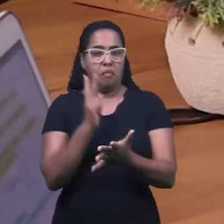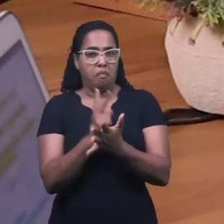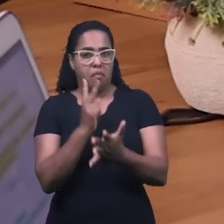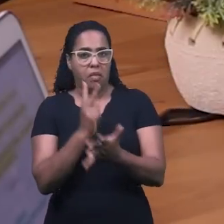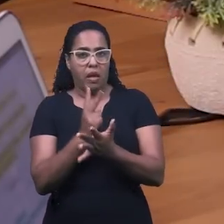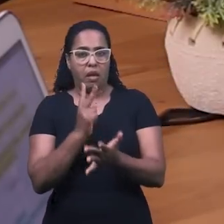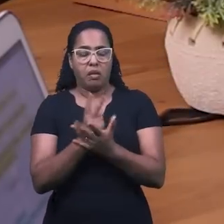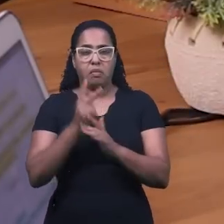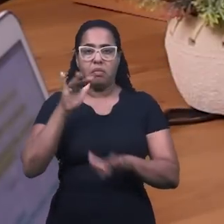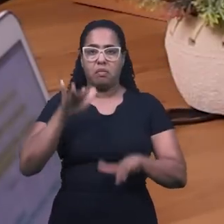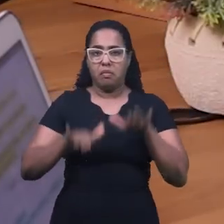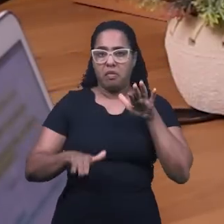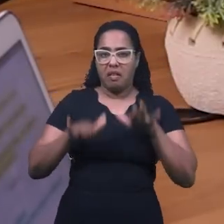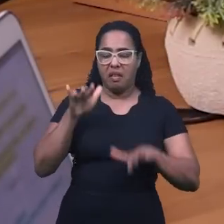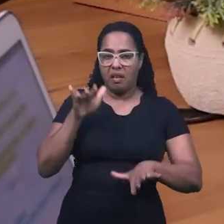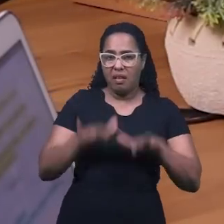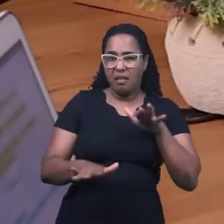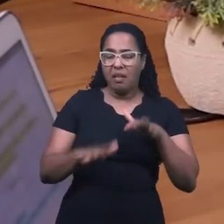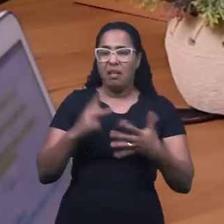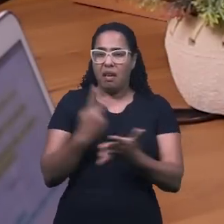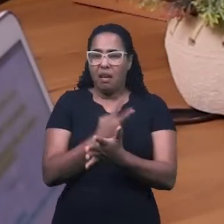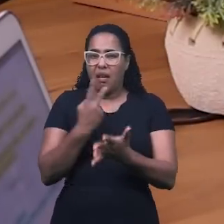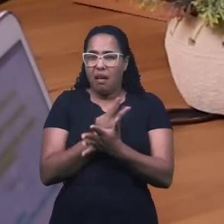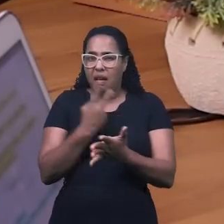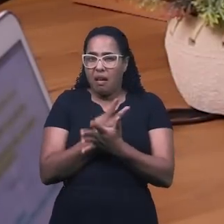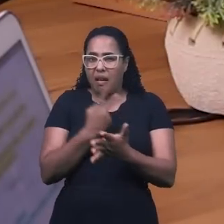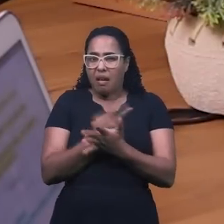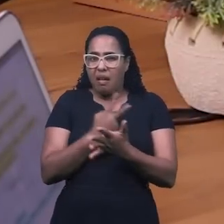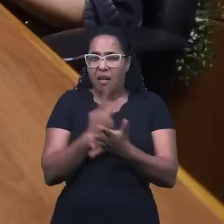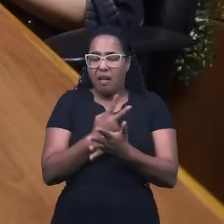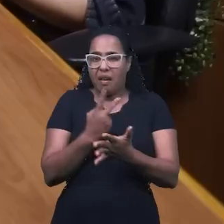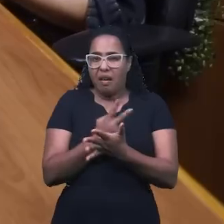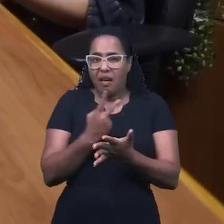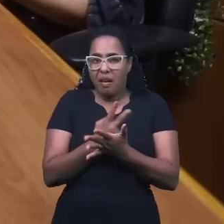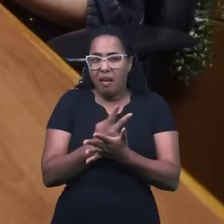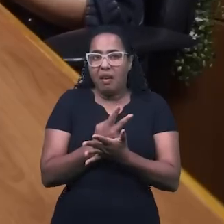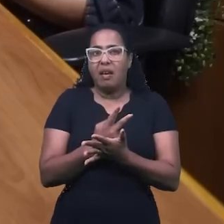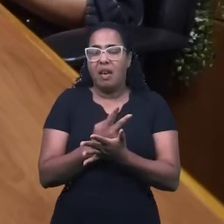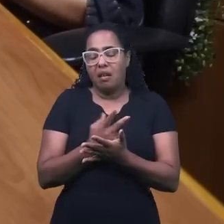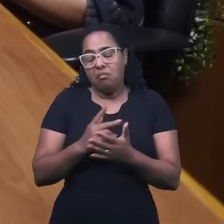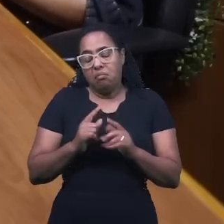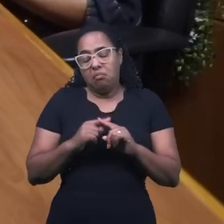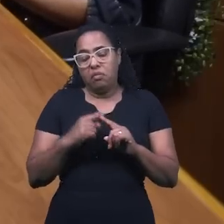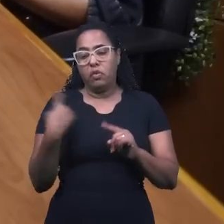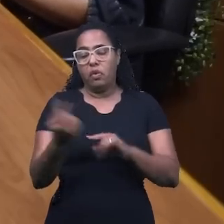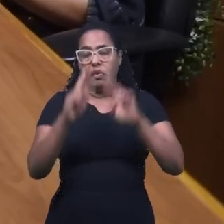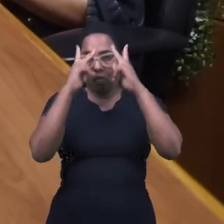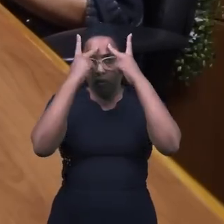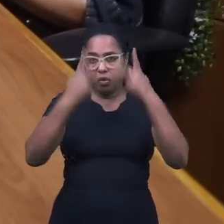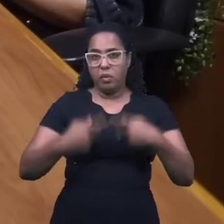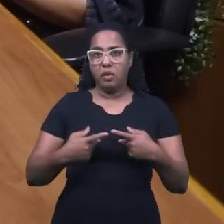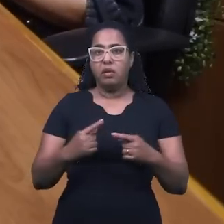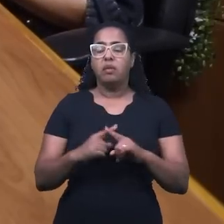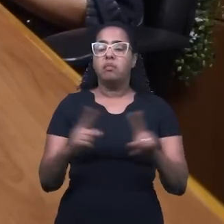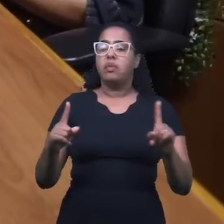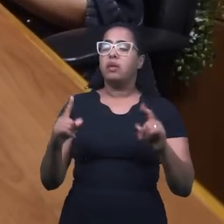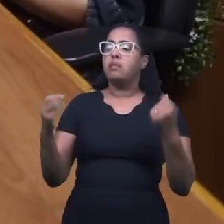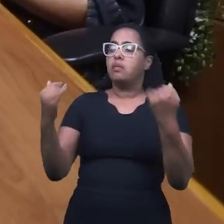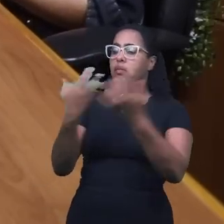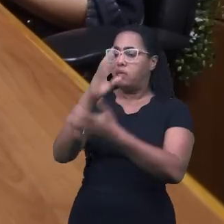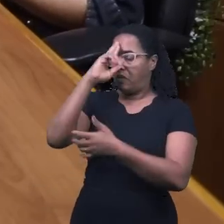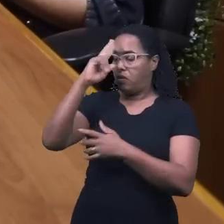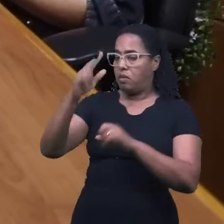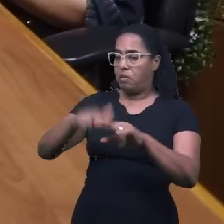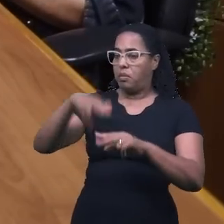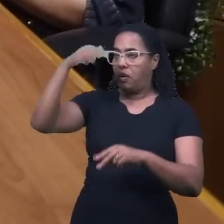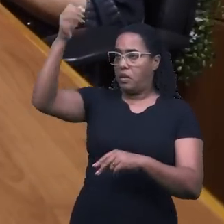escolher. Embora muitas vezes a gente ainda erra, né? Sim. E somos humanos, né? Somos humanos e nós